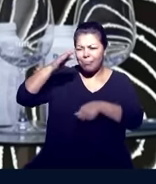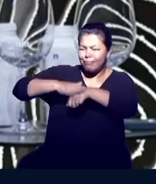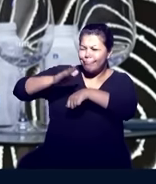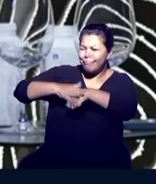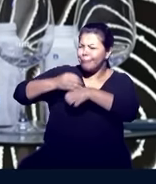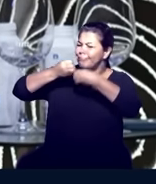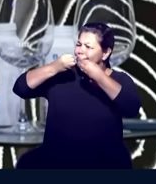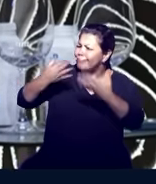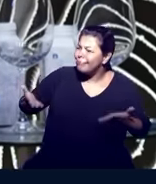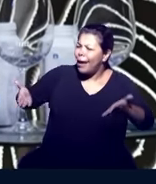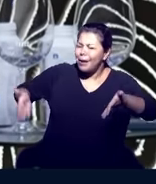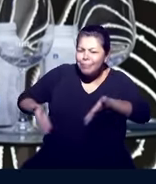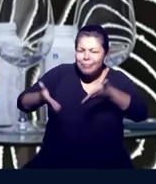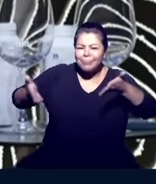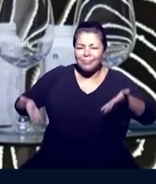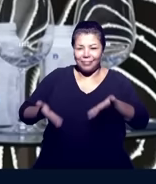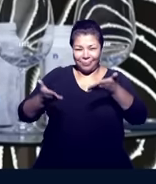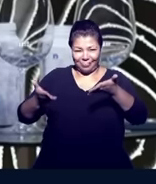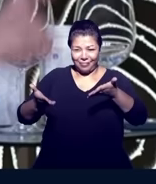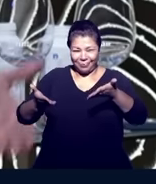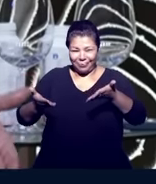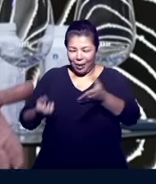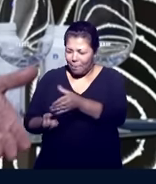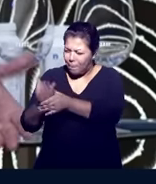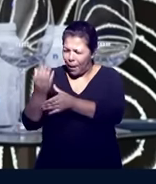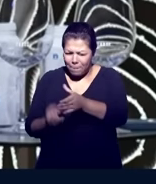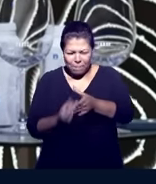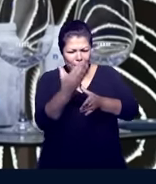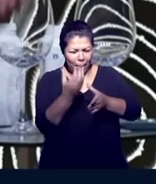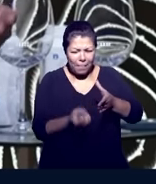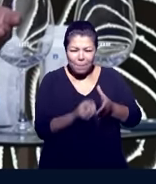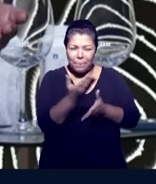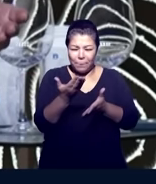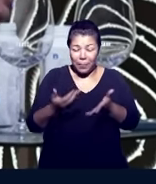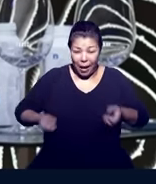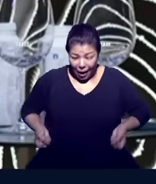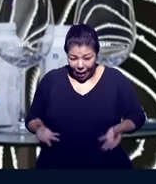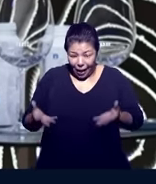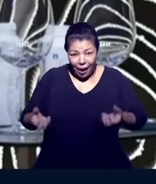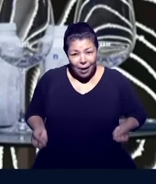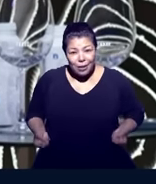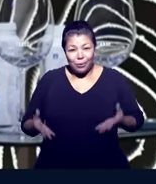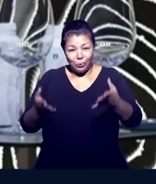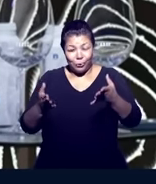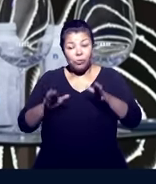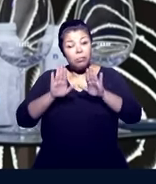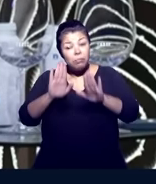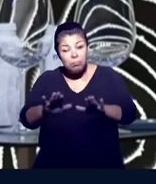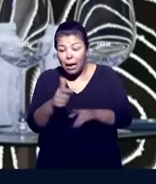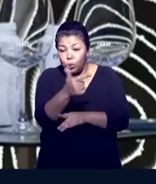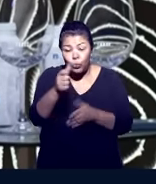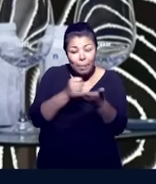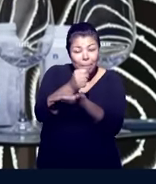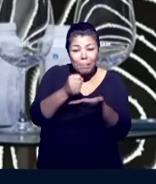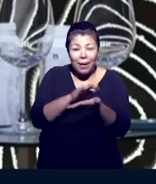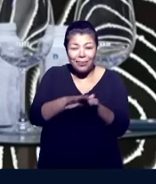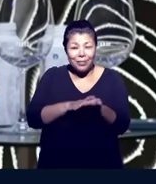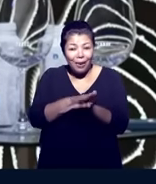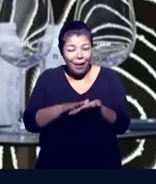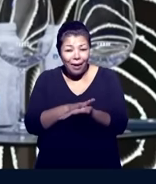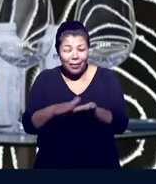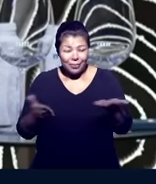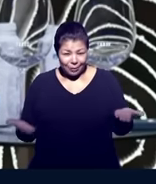bem criando as despesas mais meritórias do mundo de forma insustentável porque